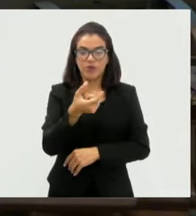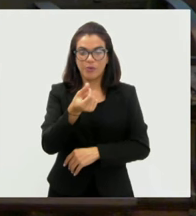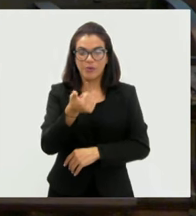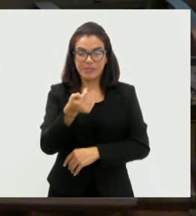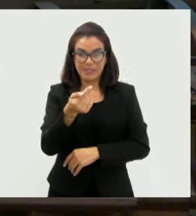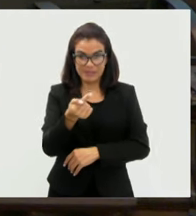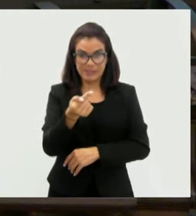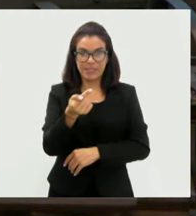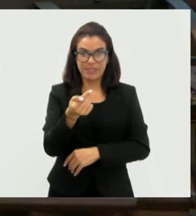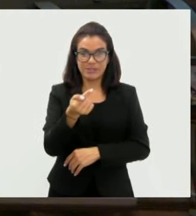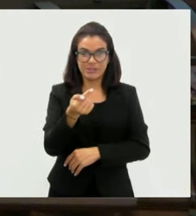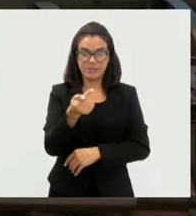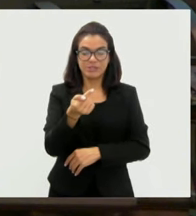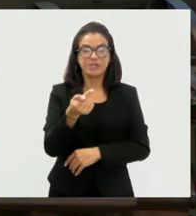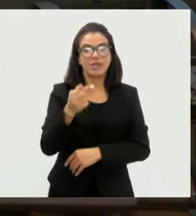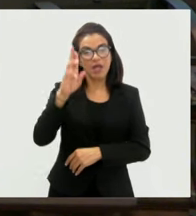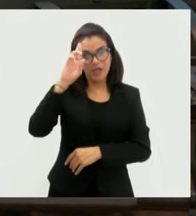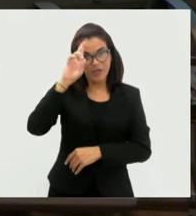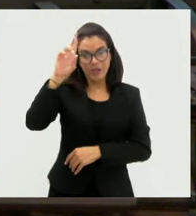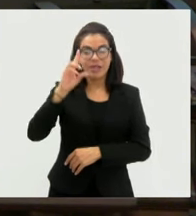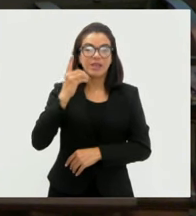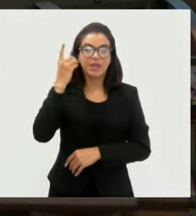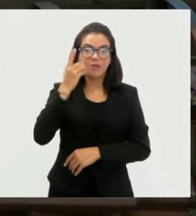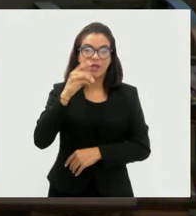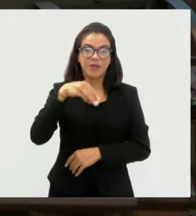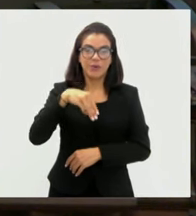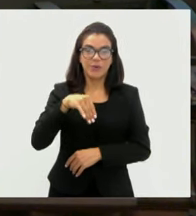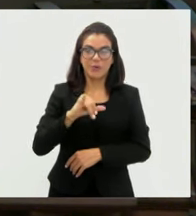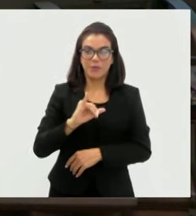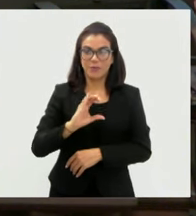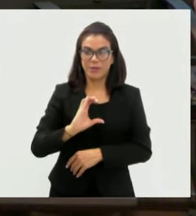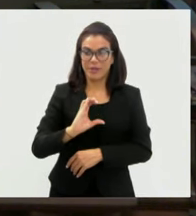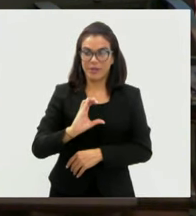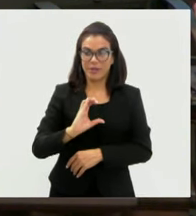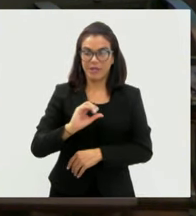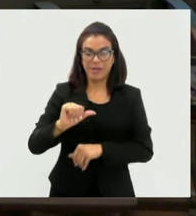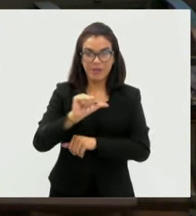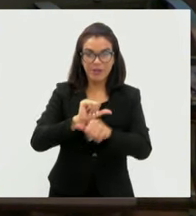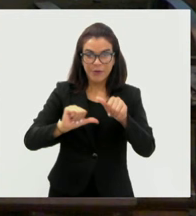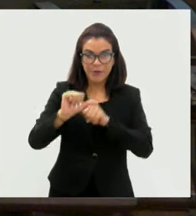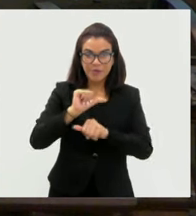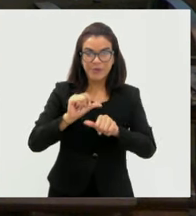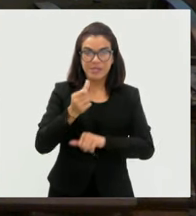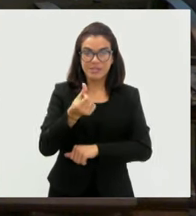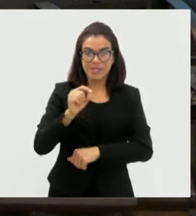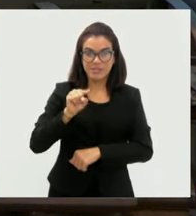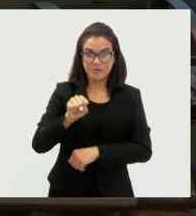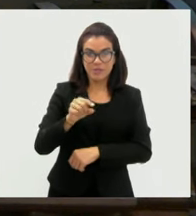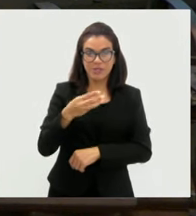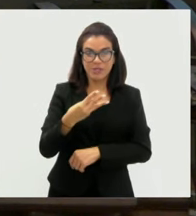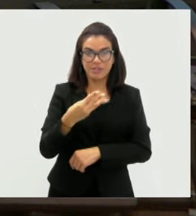3.759/2017, de autoria do deputado Carlos Mink, que altera a lei número